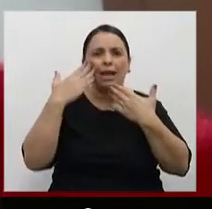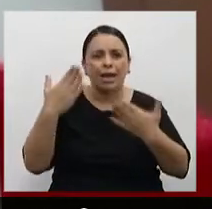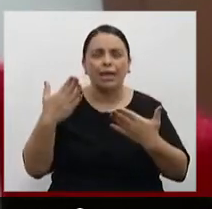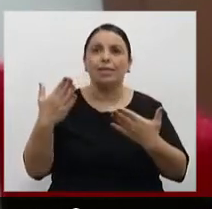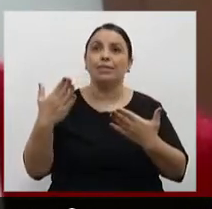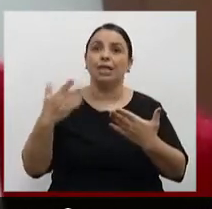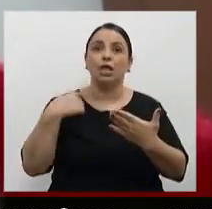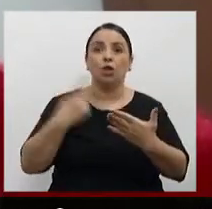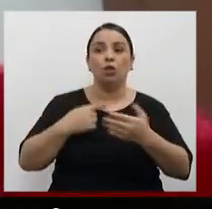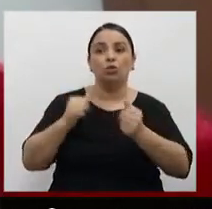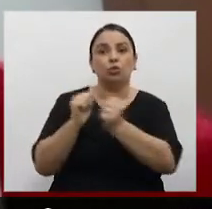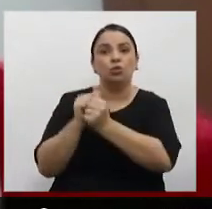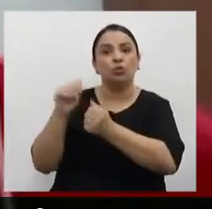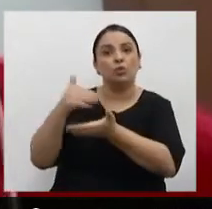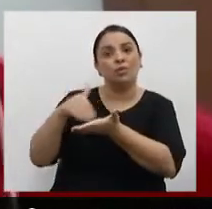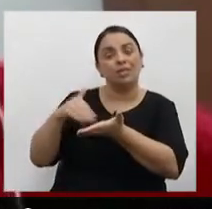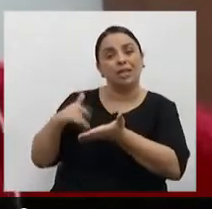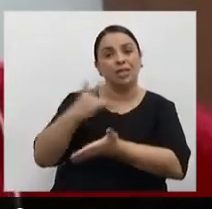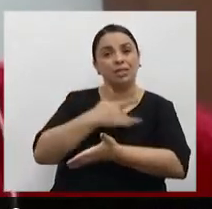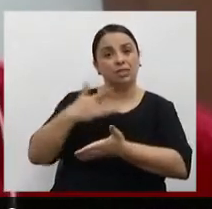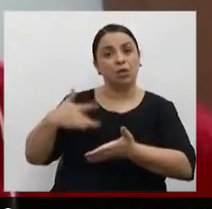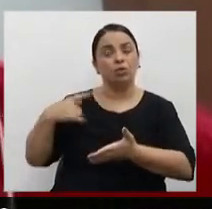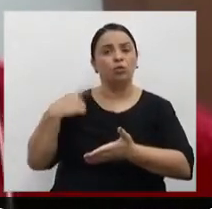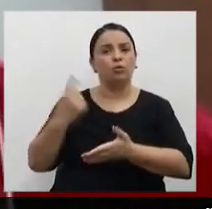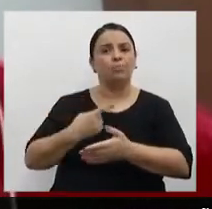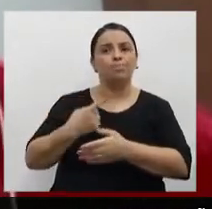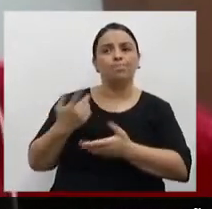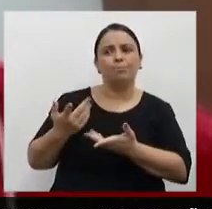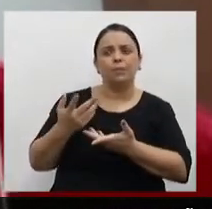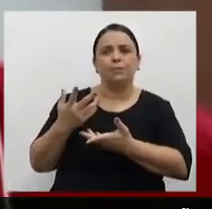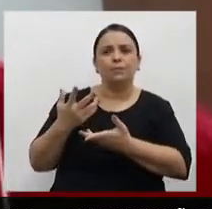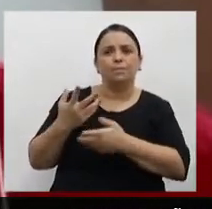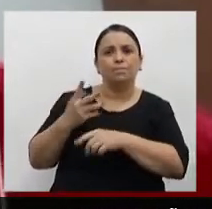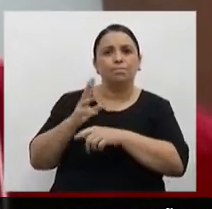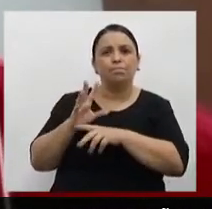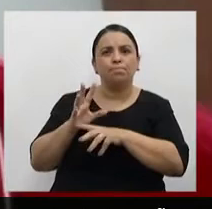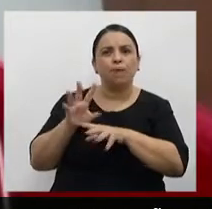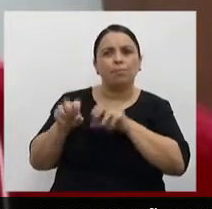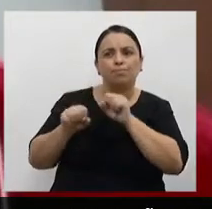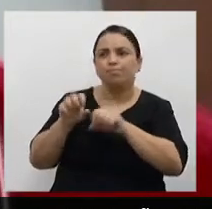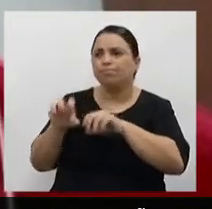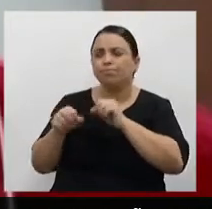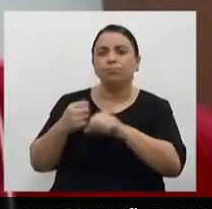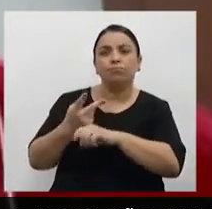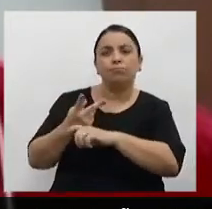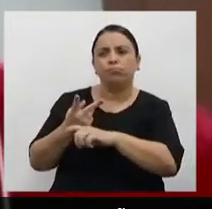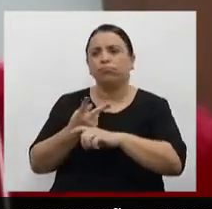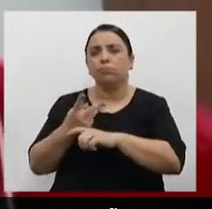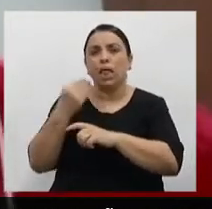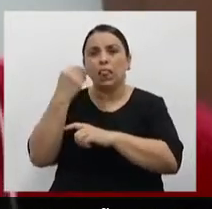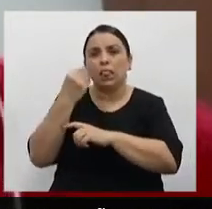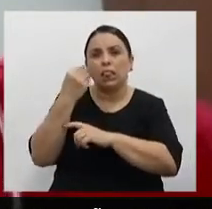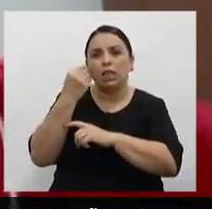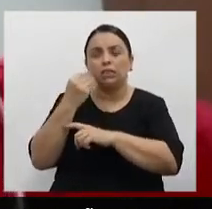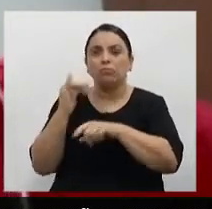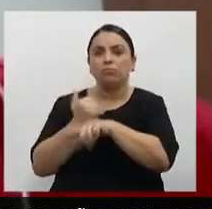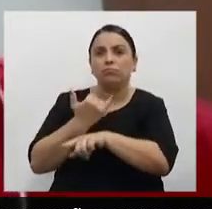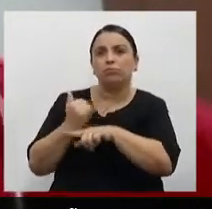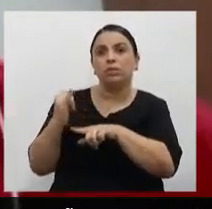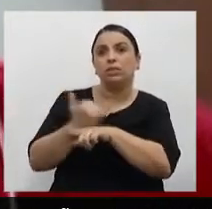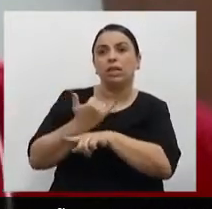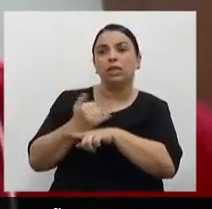Estado de Saúde, estamos buscando, a doutora Janaína foi muito feliz no que ela colocou, buscando saídas para que isso